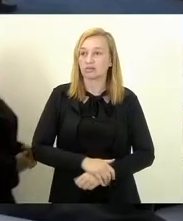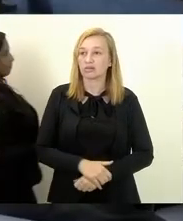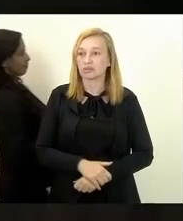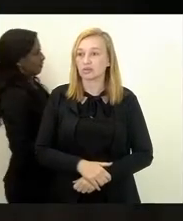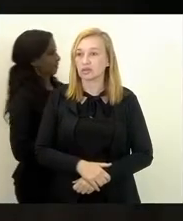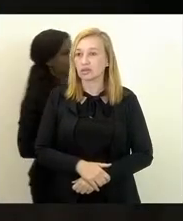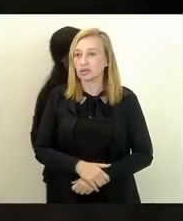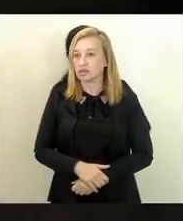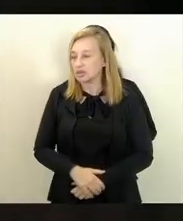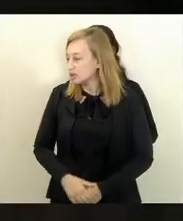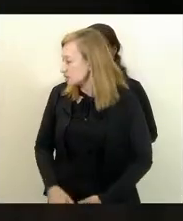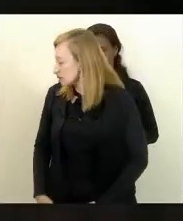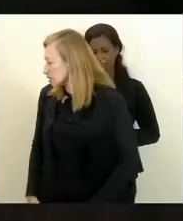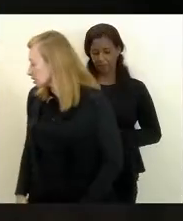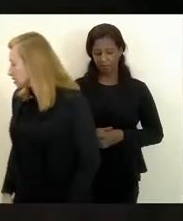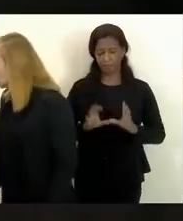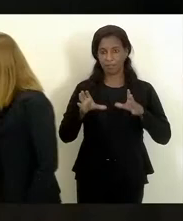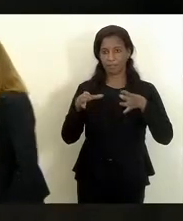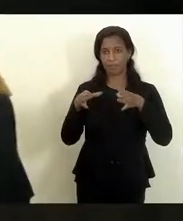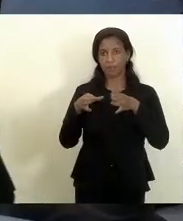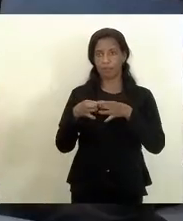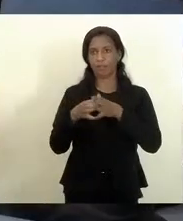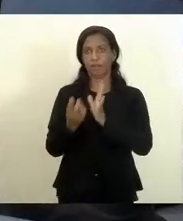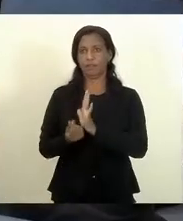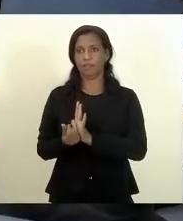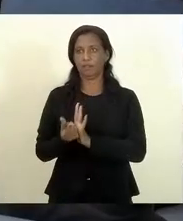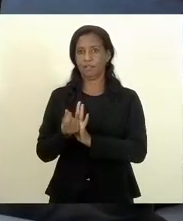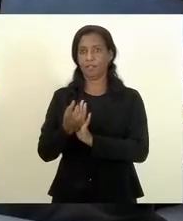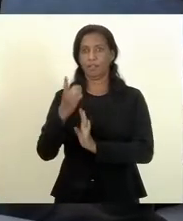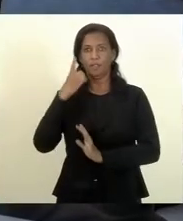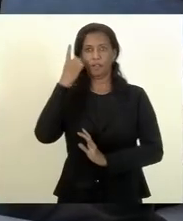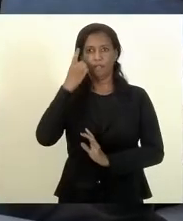Pela Comissão de Orçamento, deputado Márcio Pacheco.